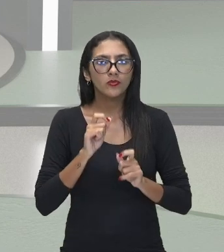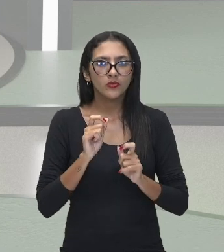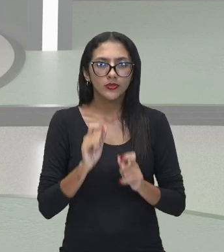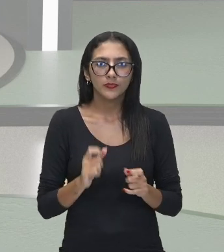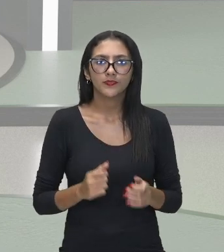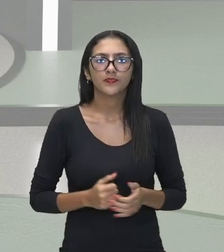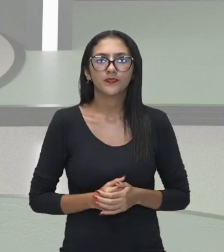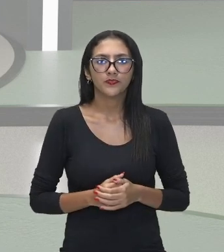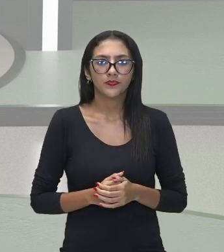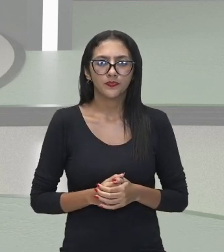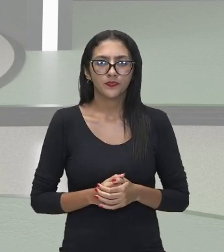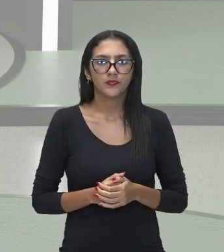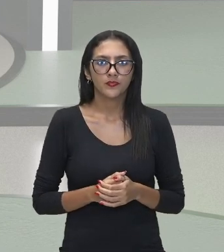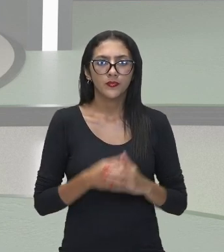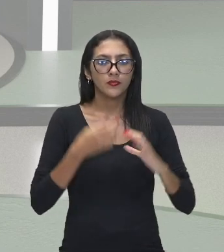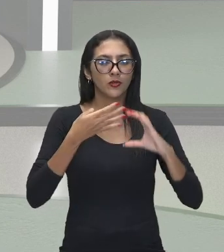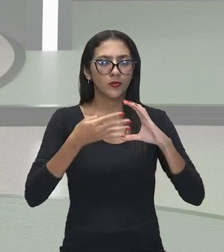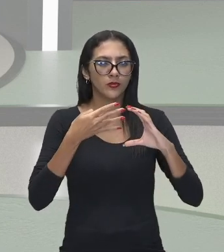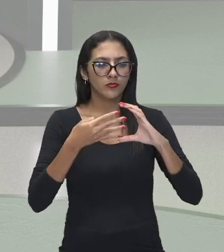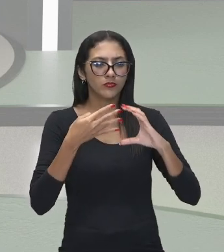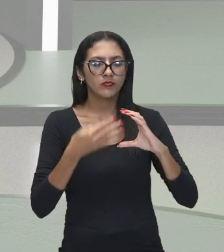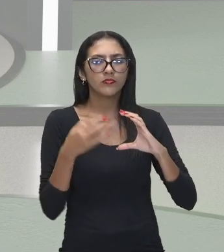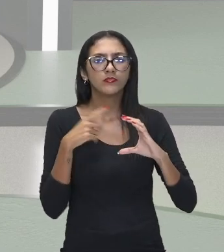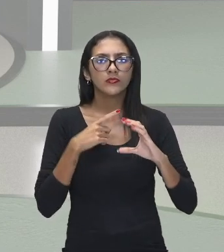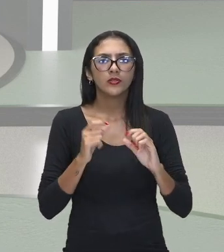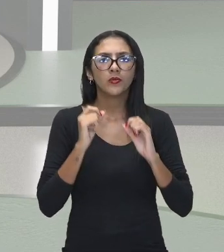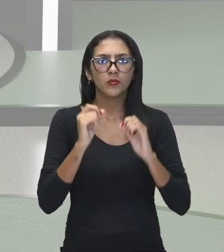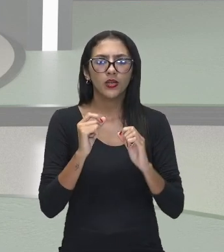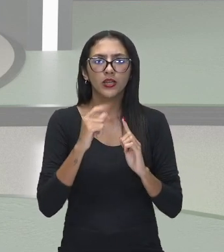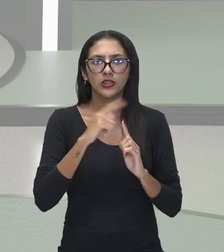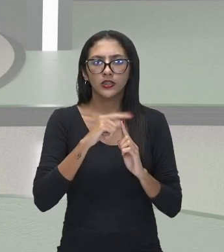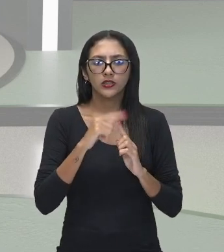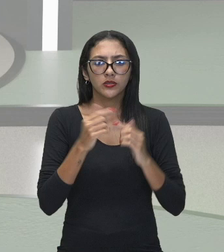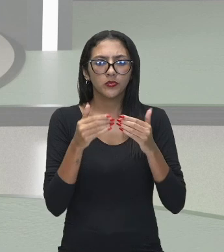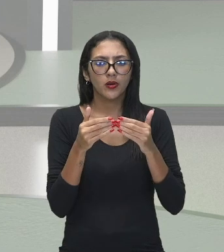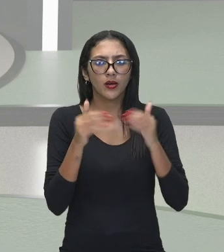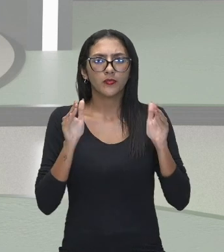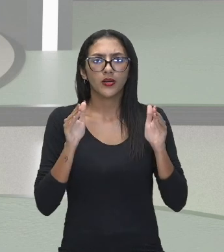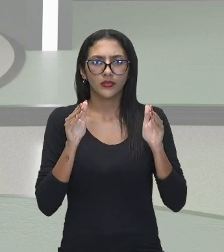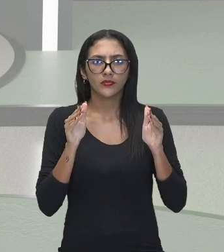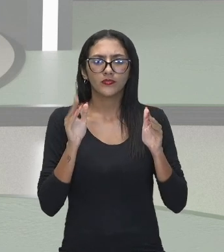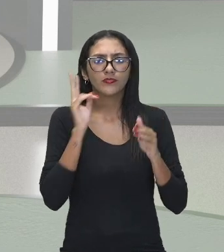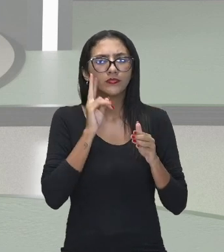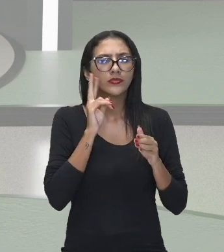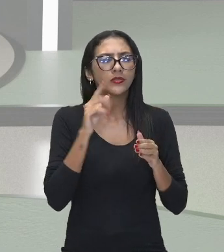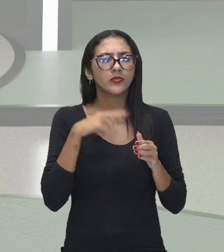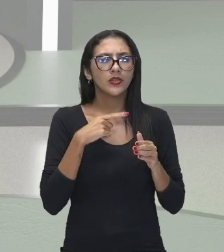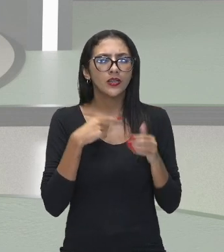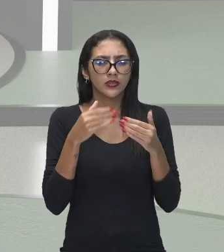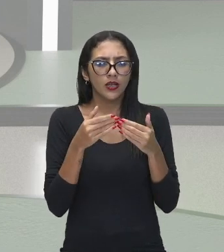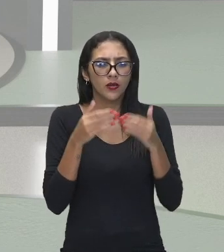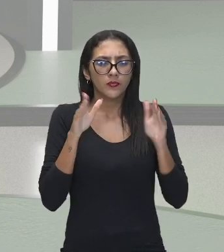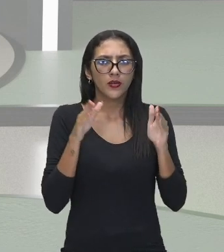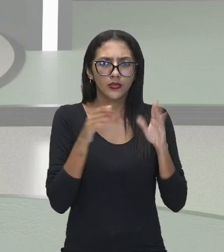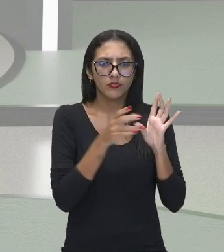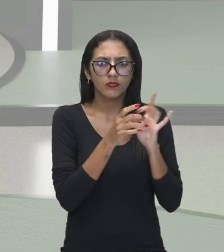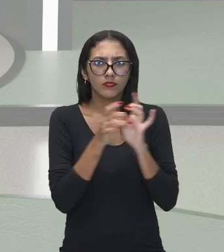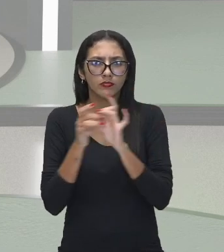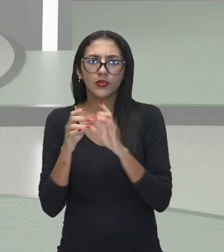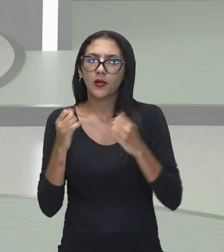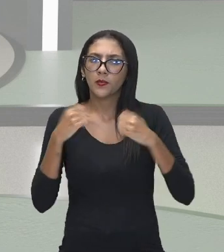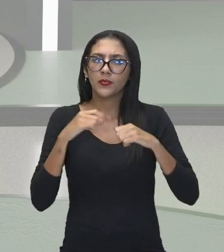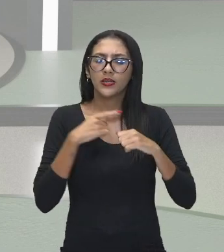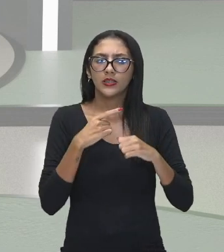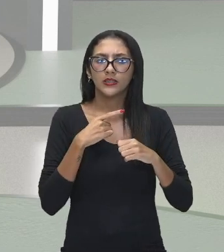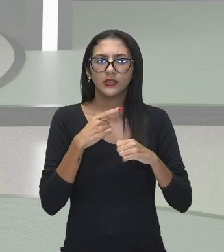são hidrocarbonetos que têm cadeias abertas. E nessa cadeia aberta tem que apresentar duas